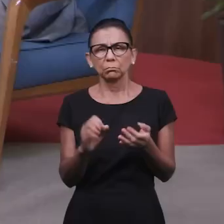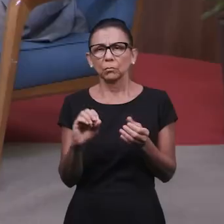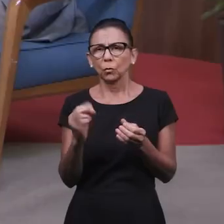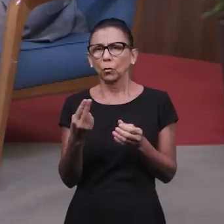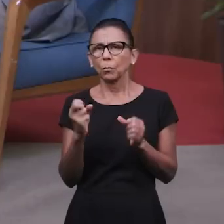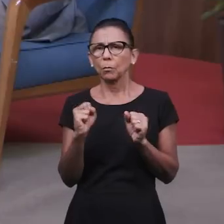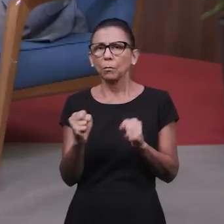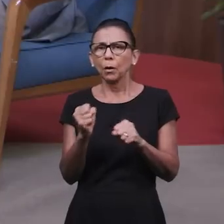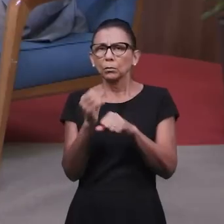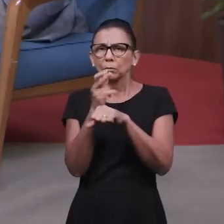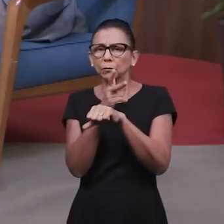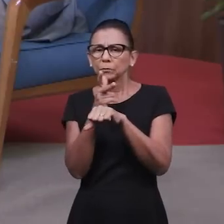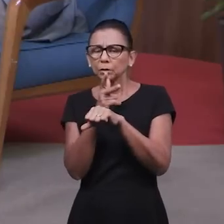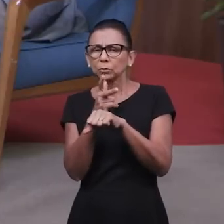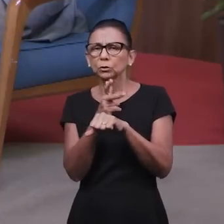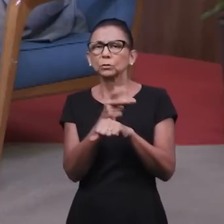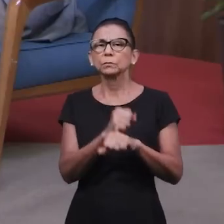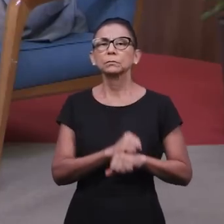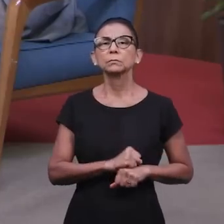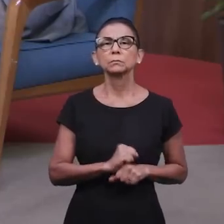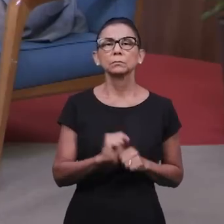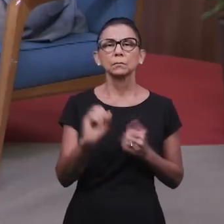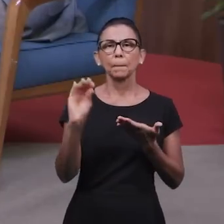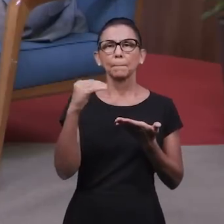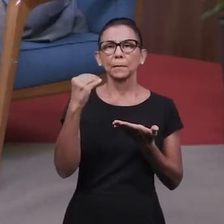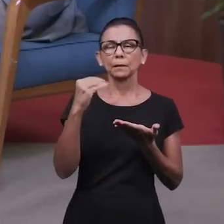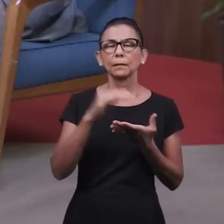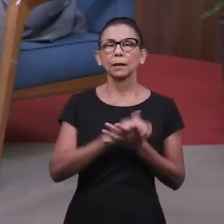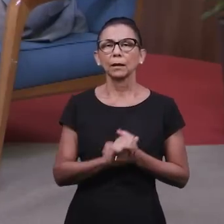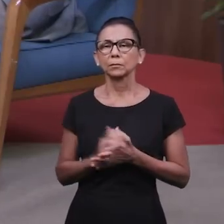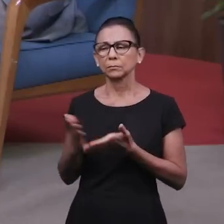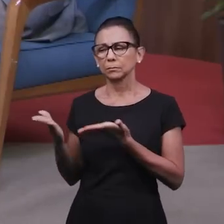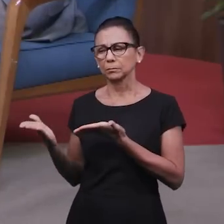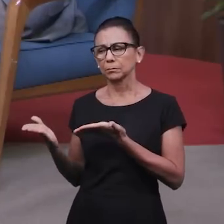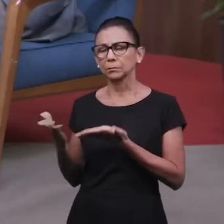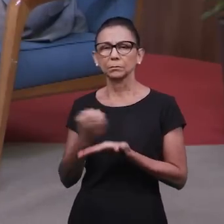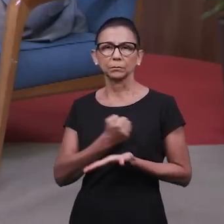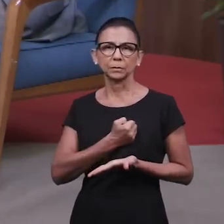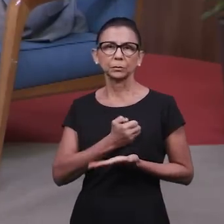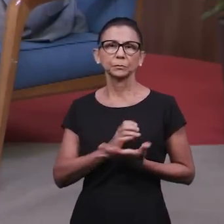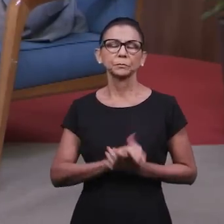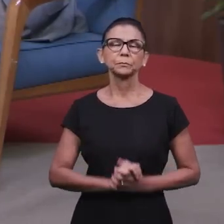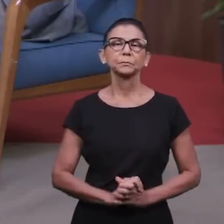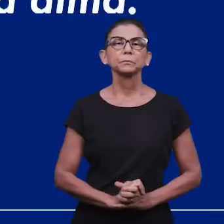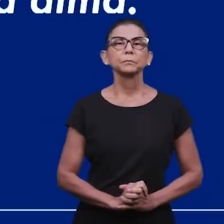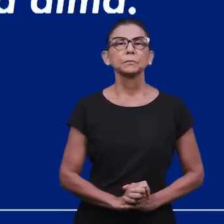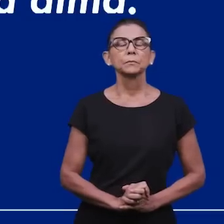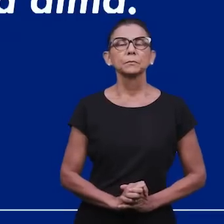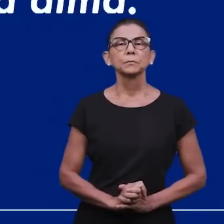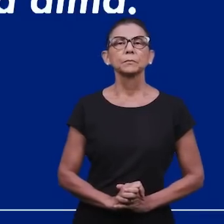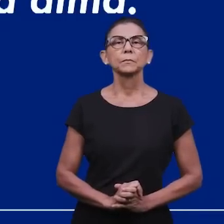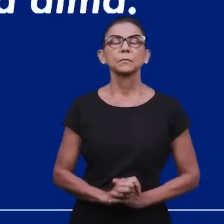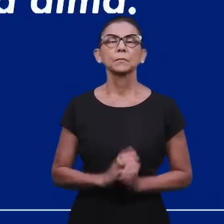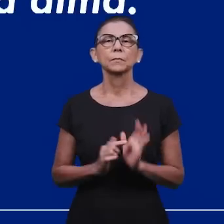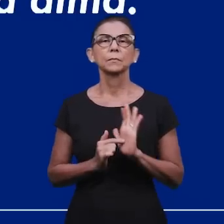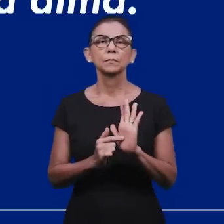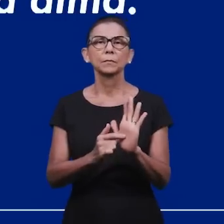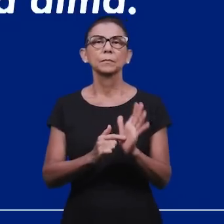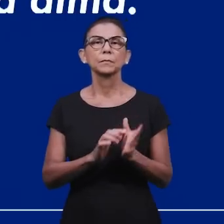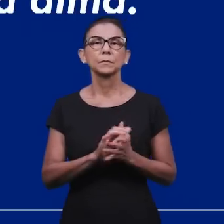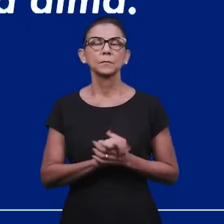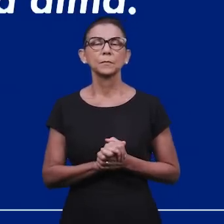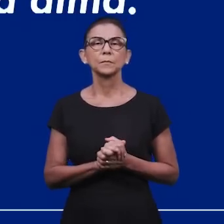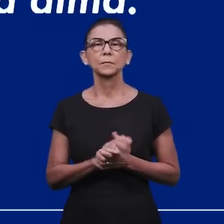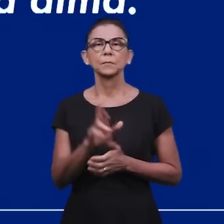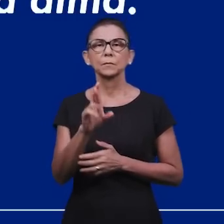mandar nesse endereço ou nesse número do QR Code que está aparecendo aí. Então vamos trazer aqui participações por escrito.